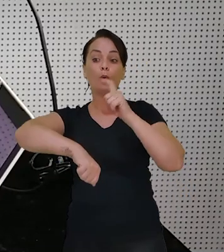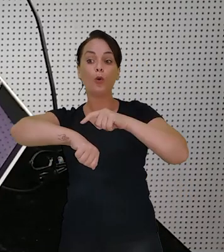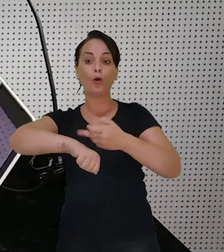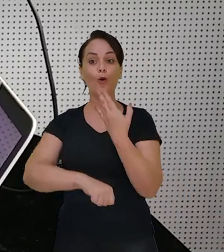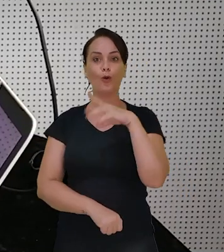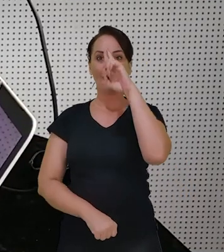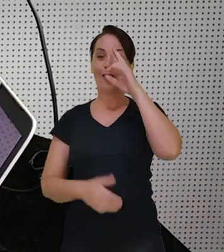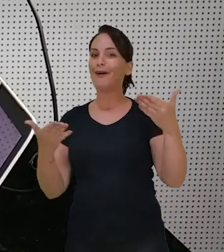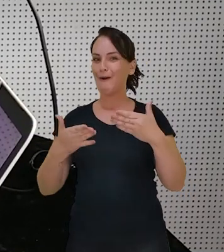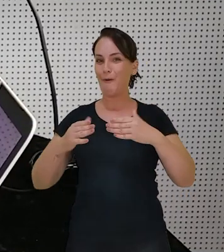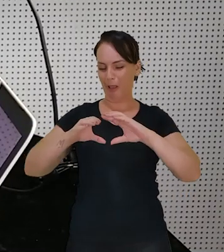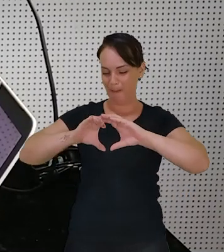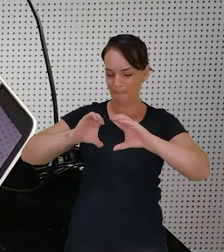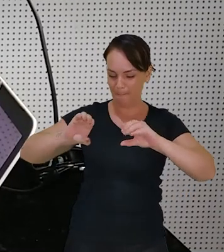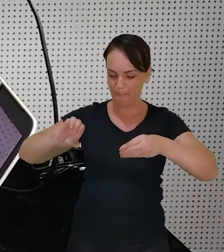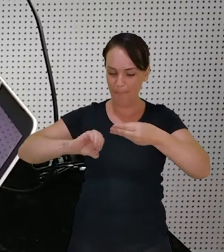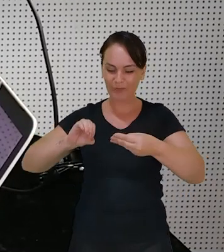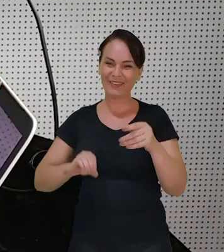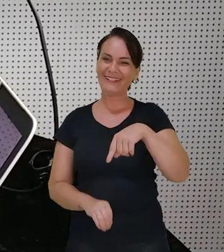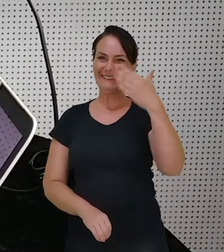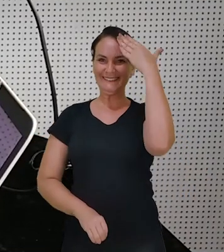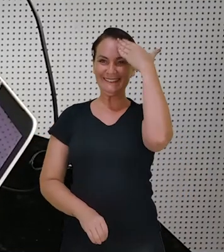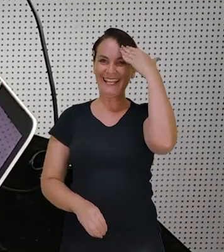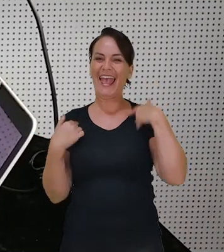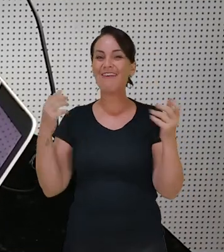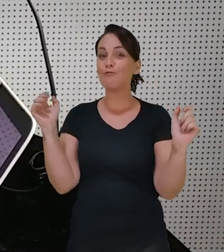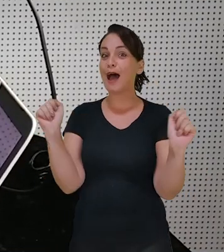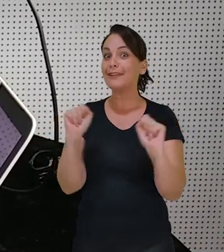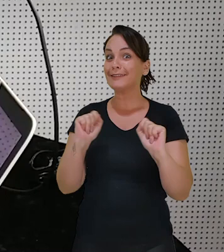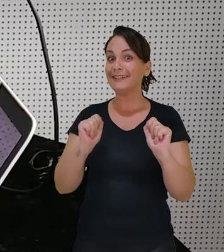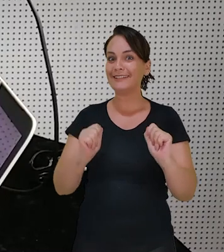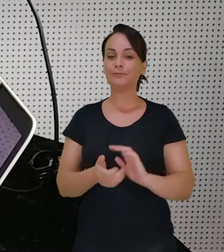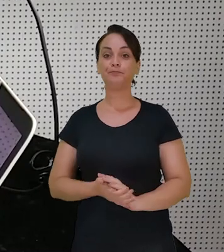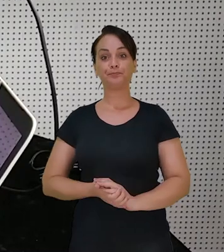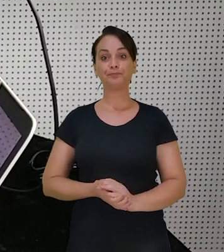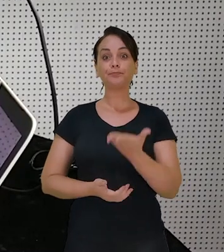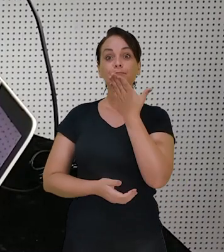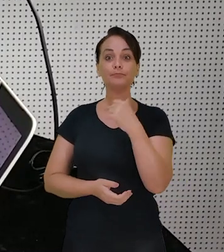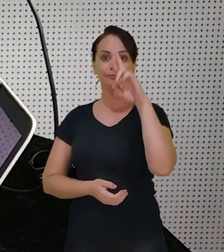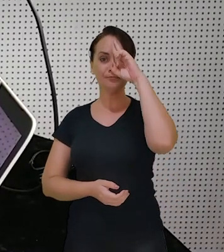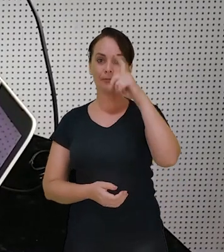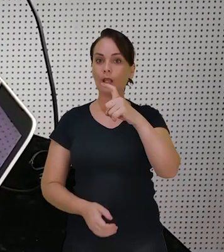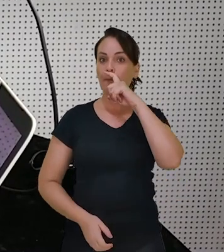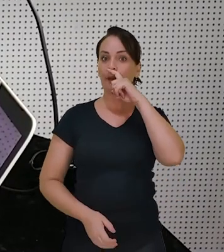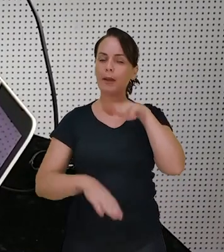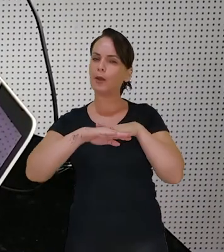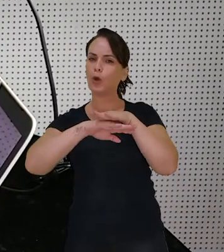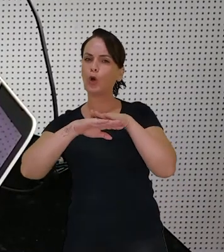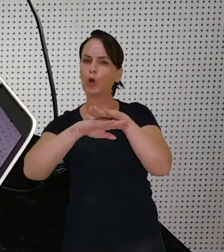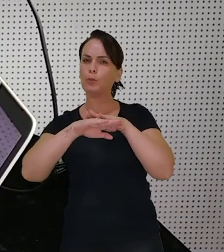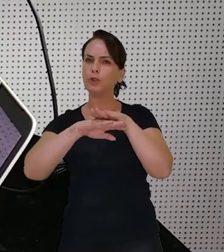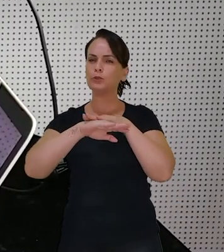hoje ia ter panqueca, que vocês sabem, eu adoro. No almoço, meu pai começou a falar